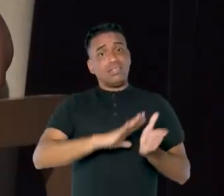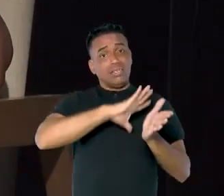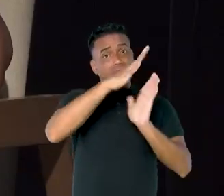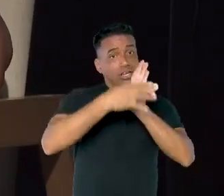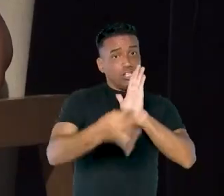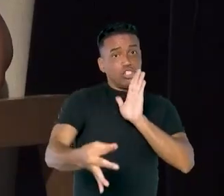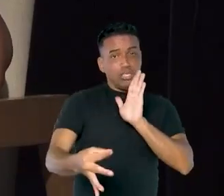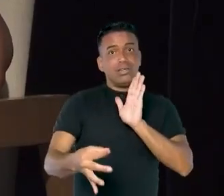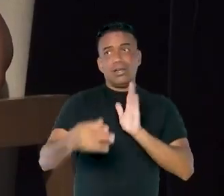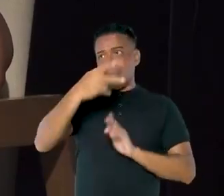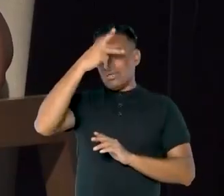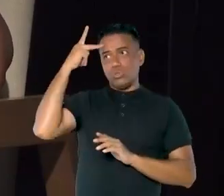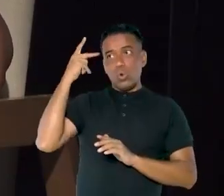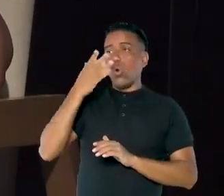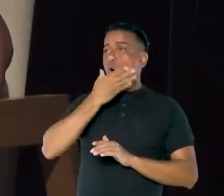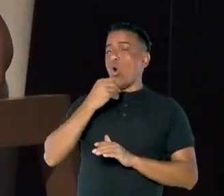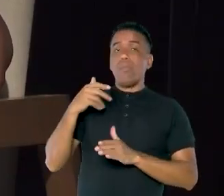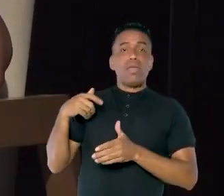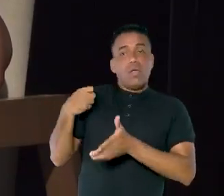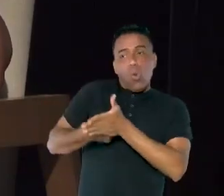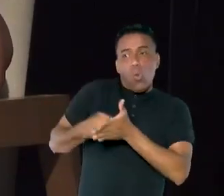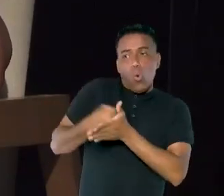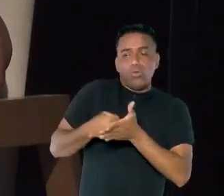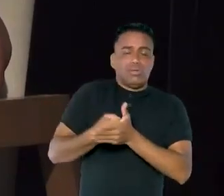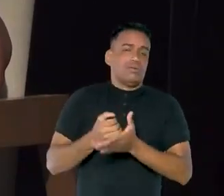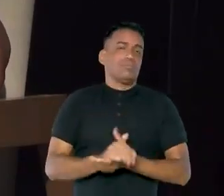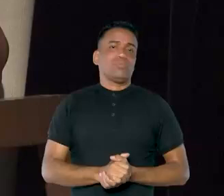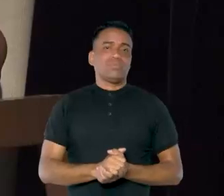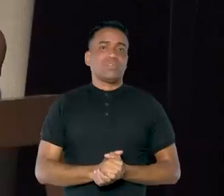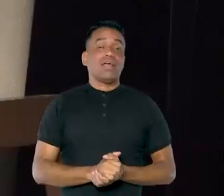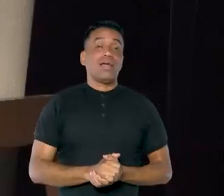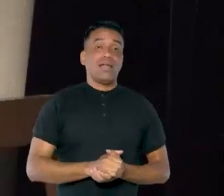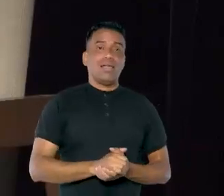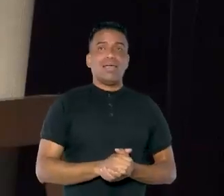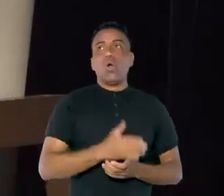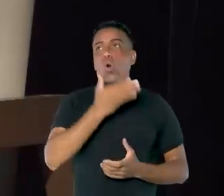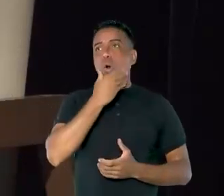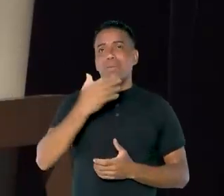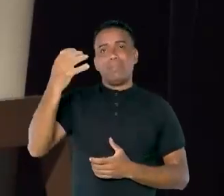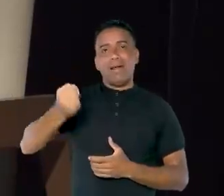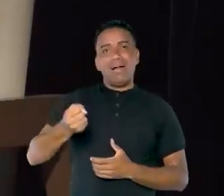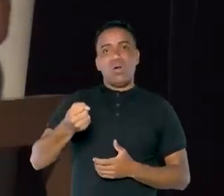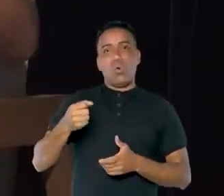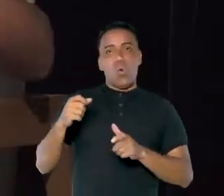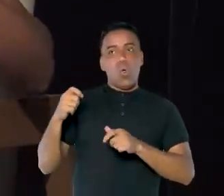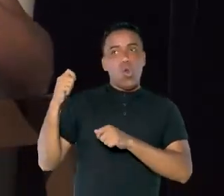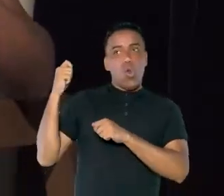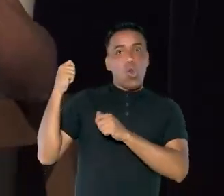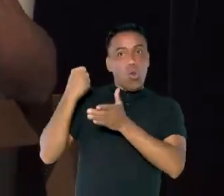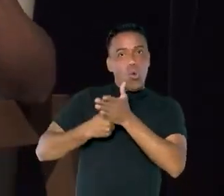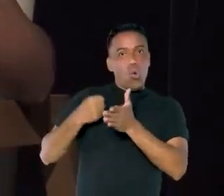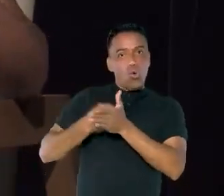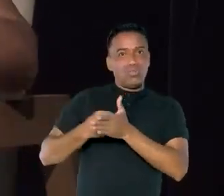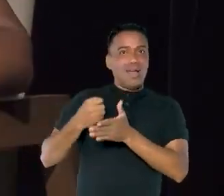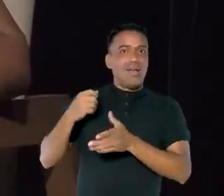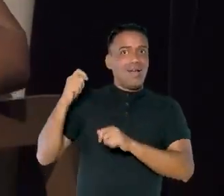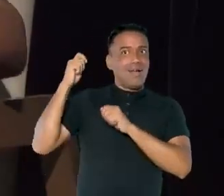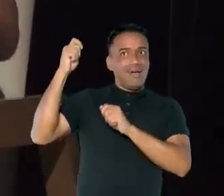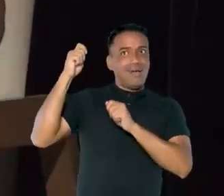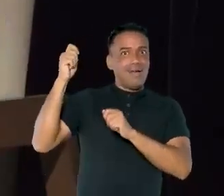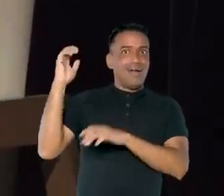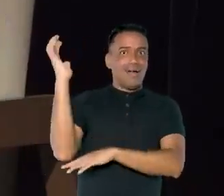nossa fala é sempre assim. Ele sempre fala assim. Ambientalista fala assim, mas não é para ele que eu estou falando. Ele está falando